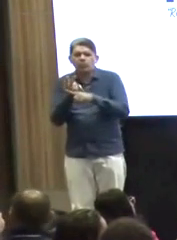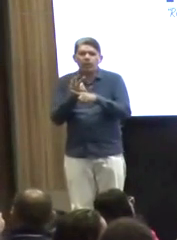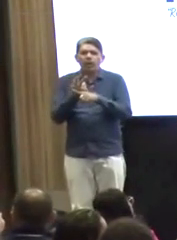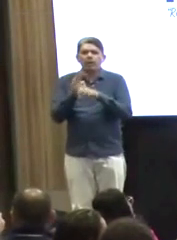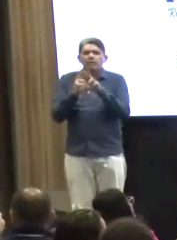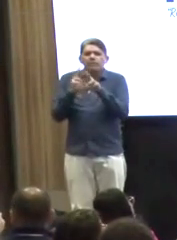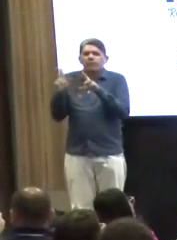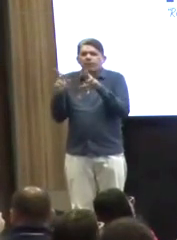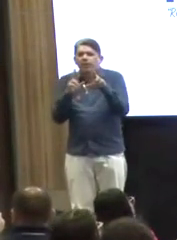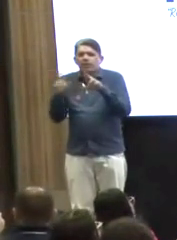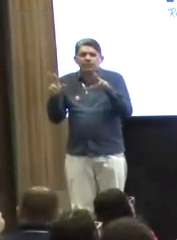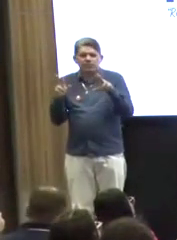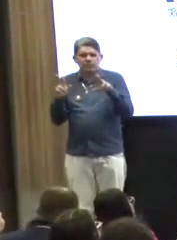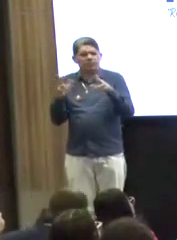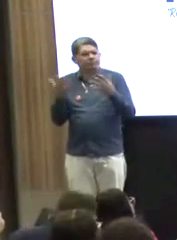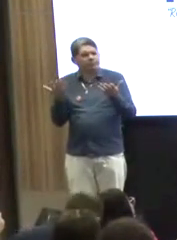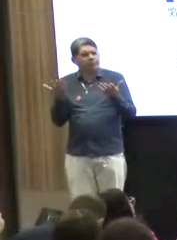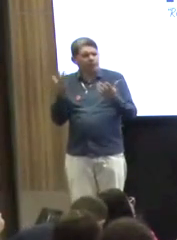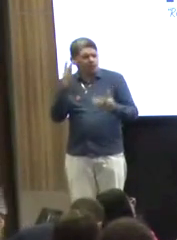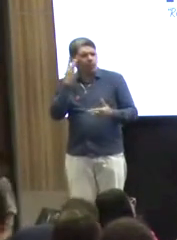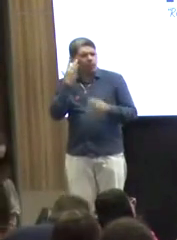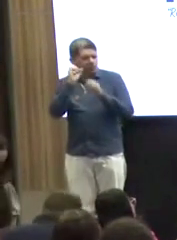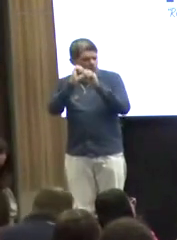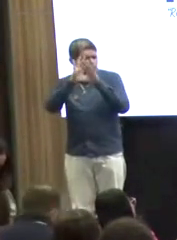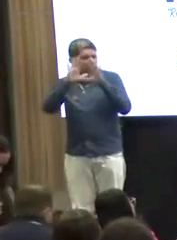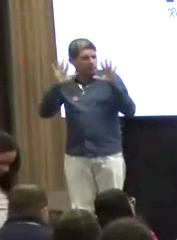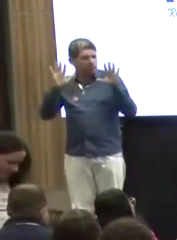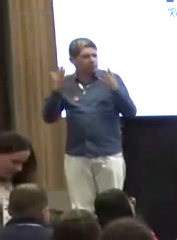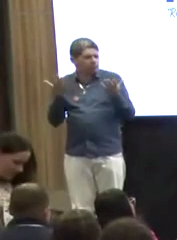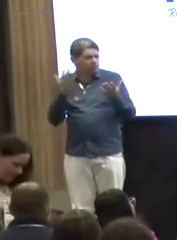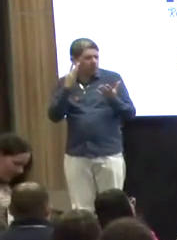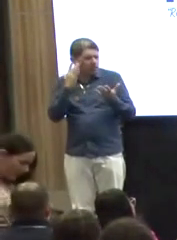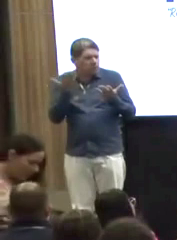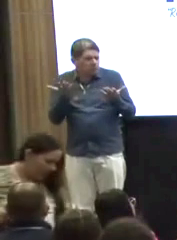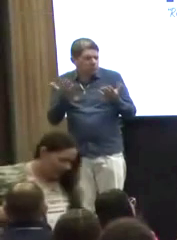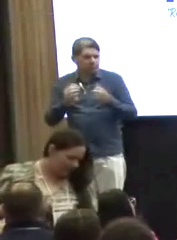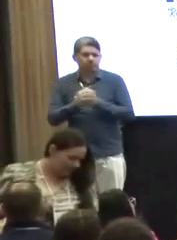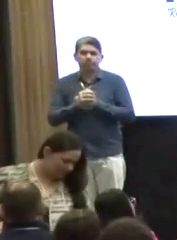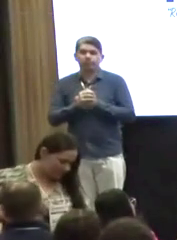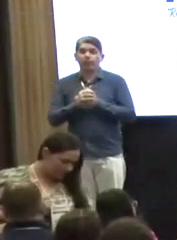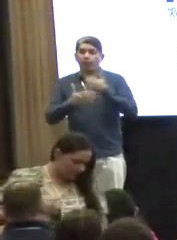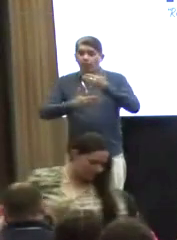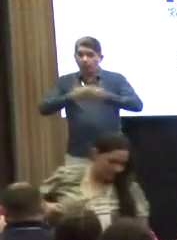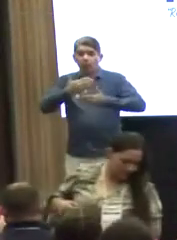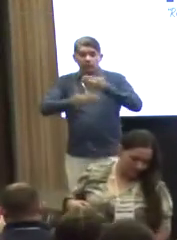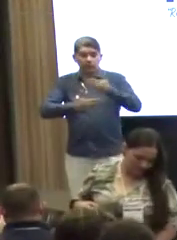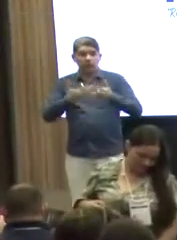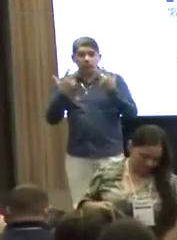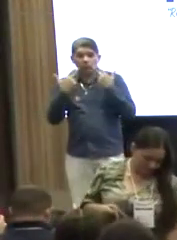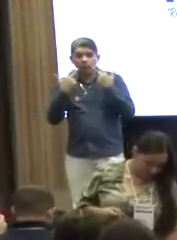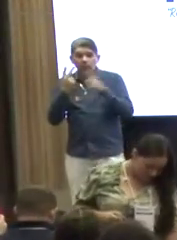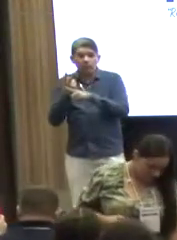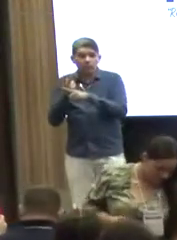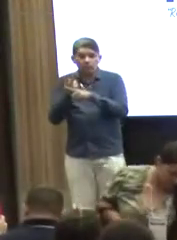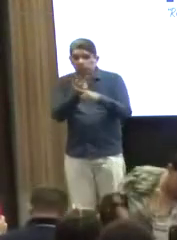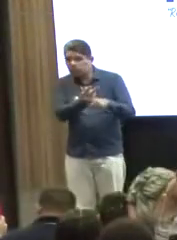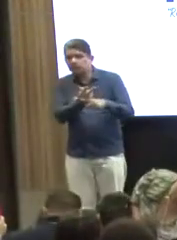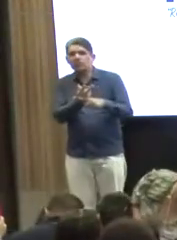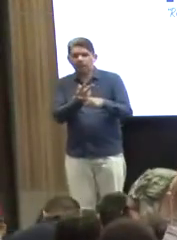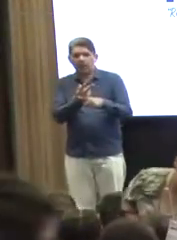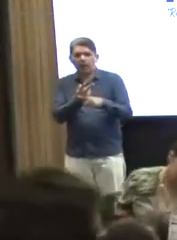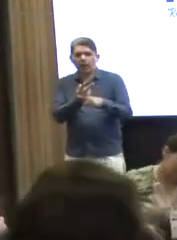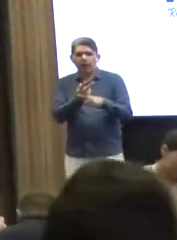se estou sendo suficientemente nítido, mas eu tentarei ser. Porque o processo de normalização, buscar simplesmente um espacinho